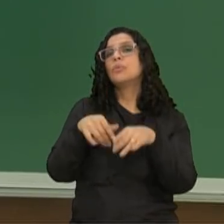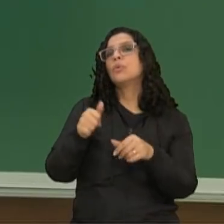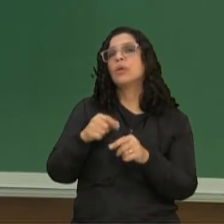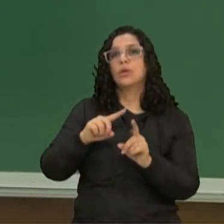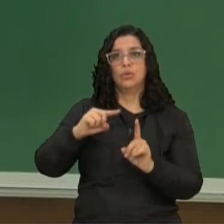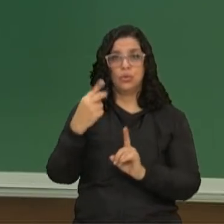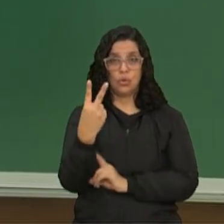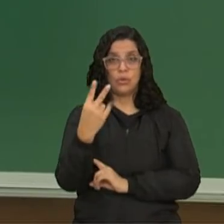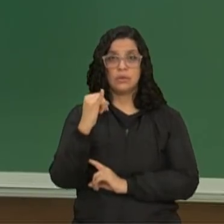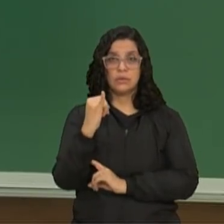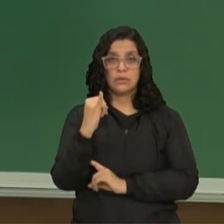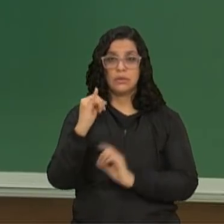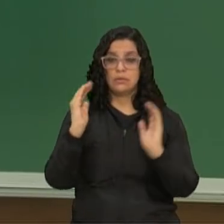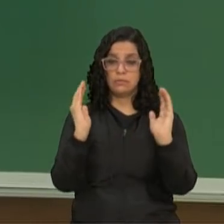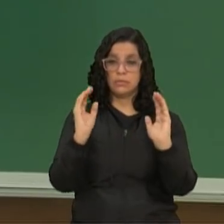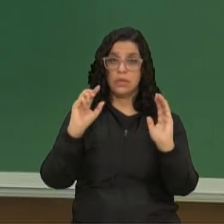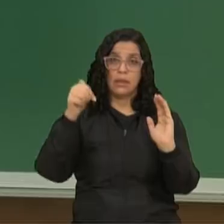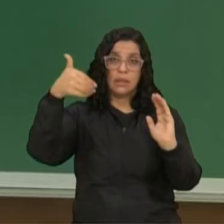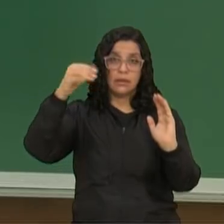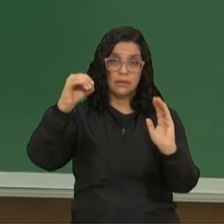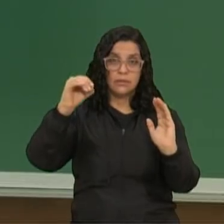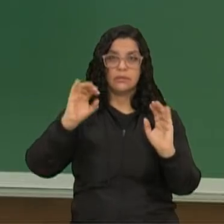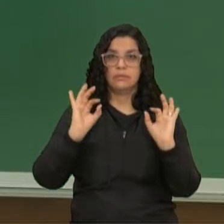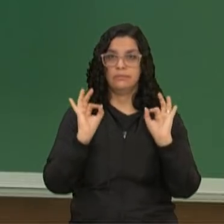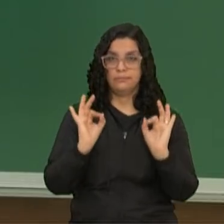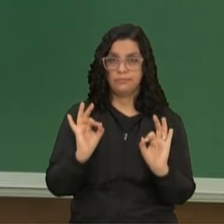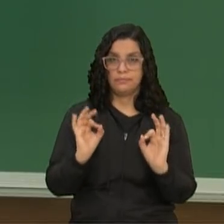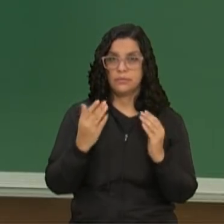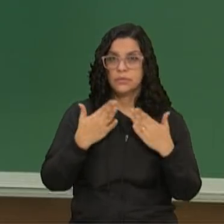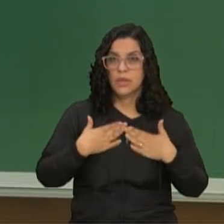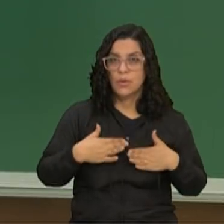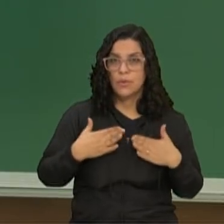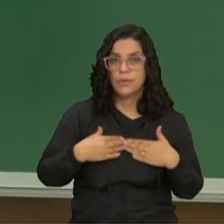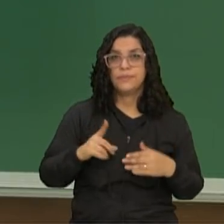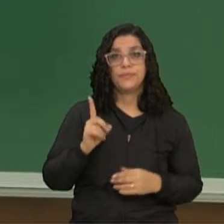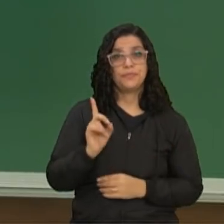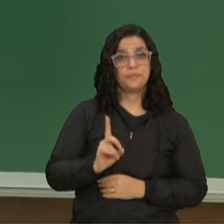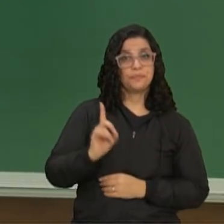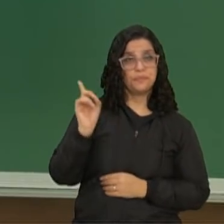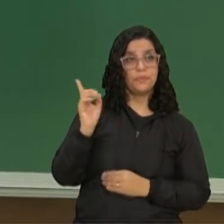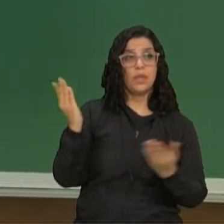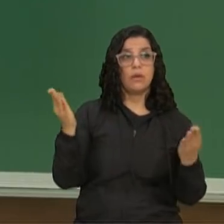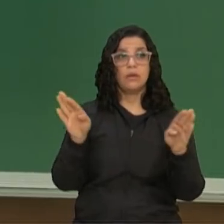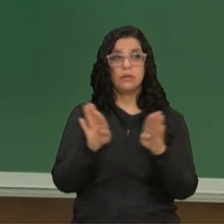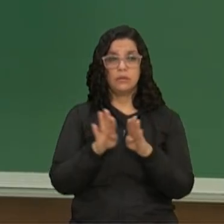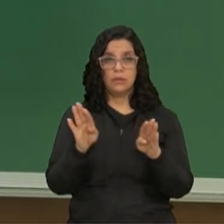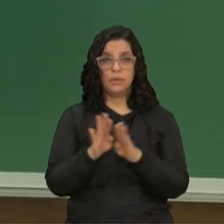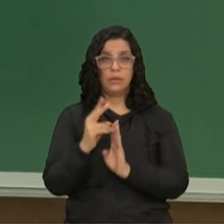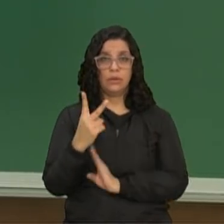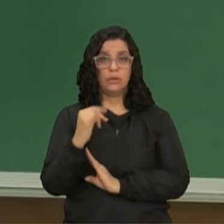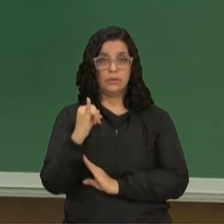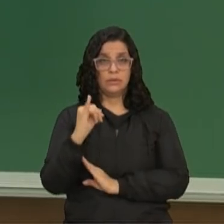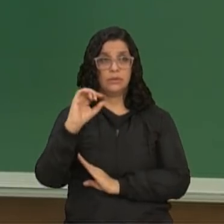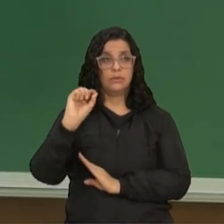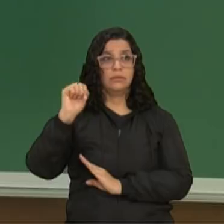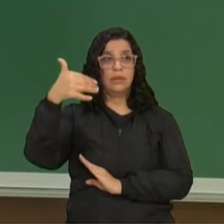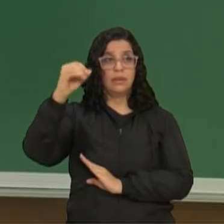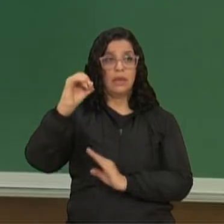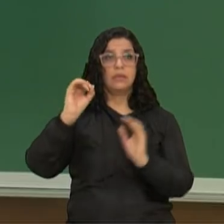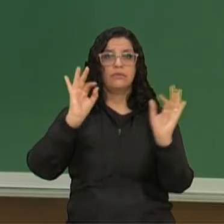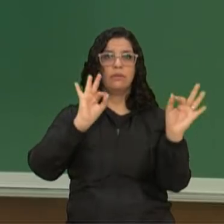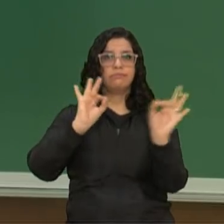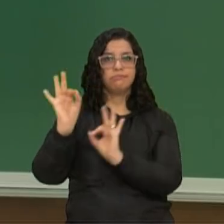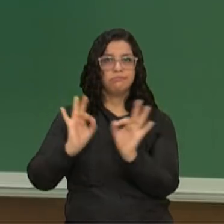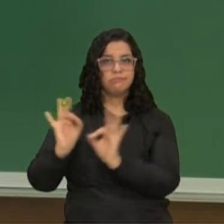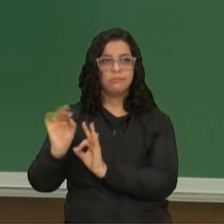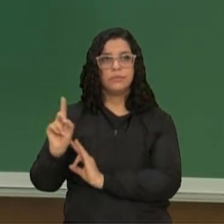apenas o 2i elevado a 10. Tranquilo? Aqui, ó, eu vou pegar o 2 e agora eu vou fazer a distributiva